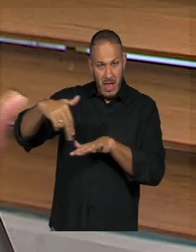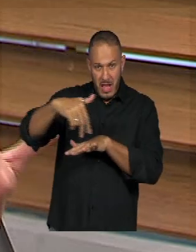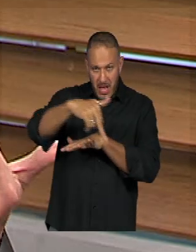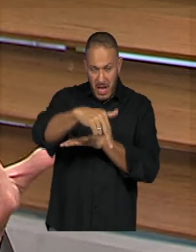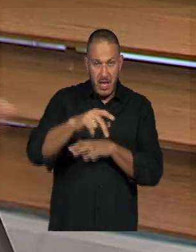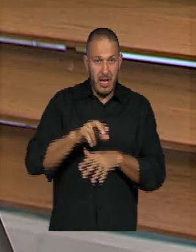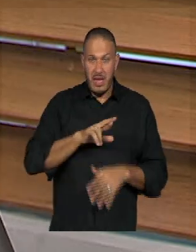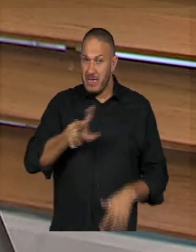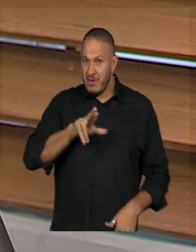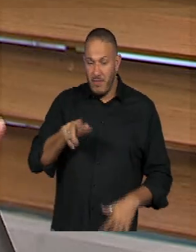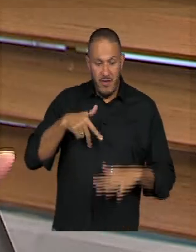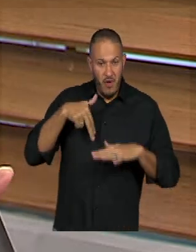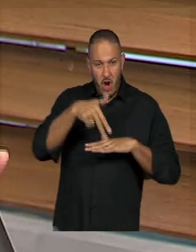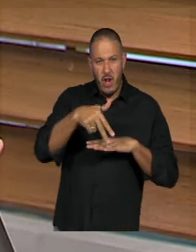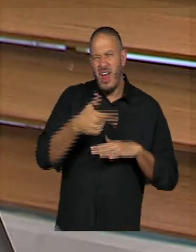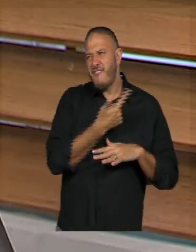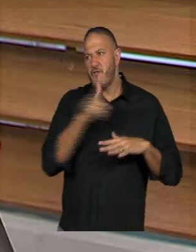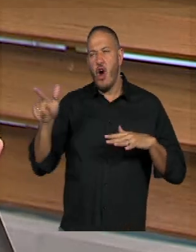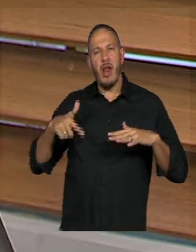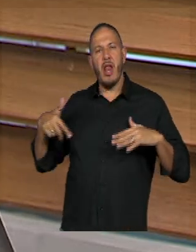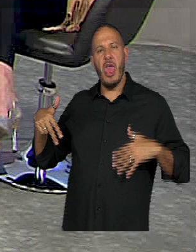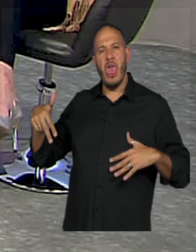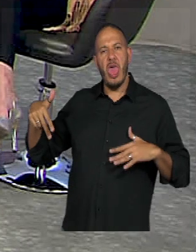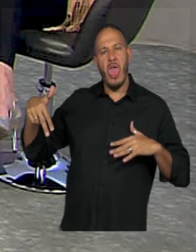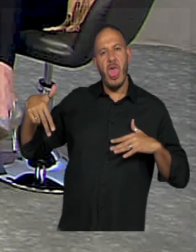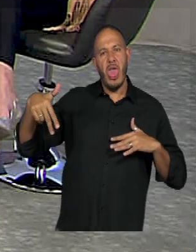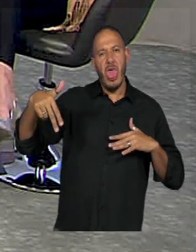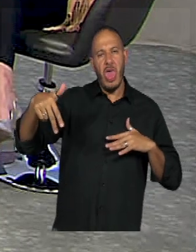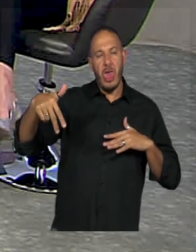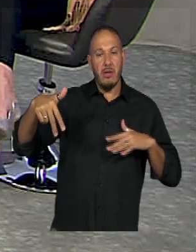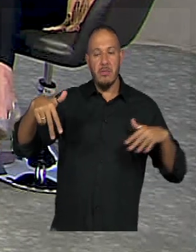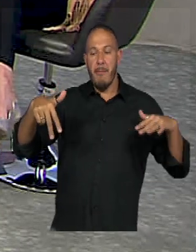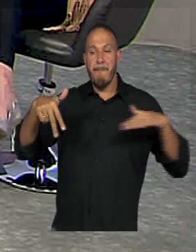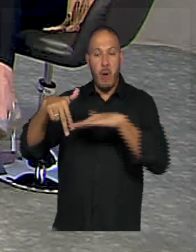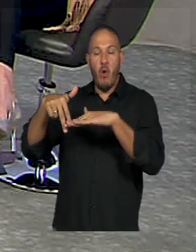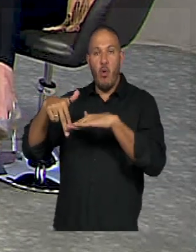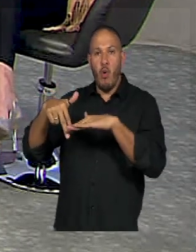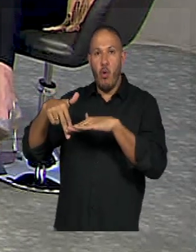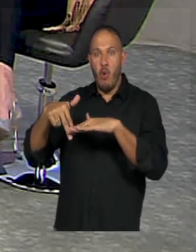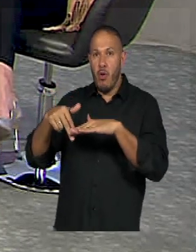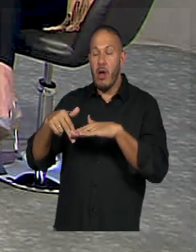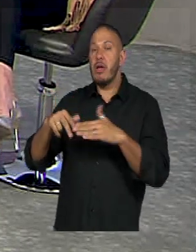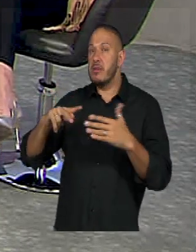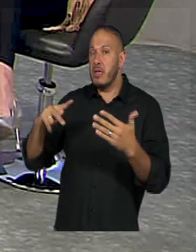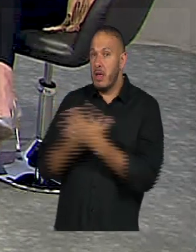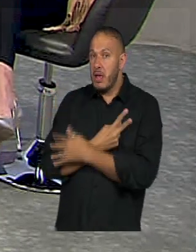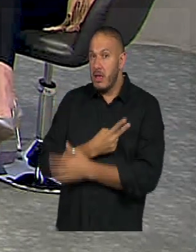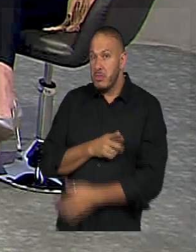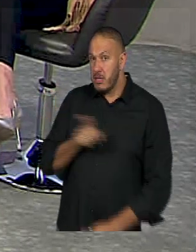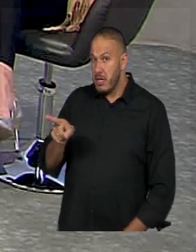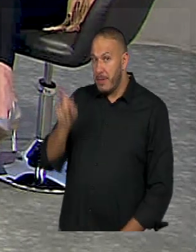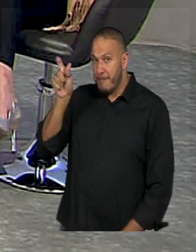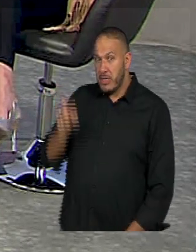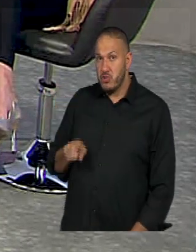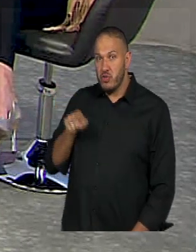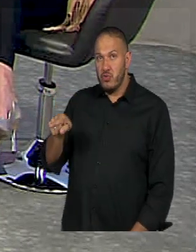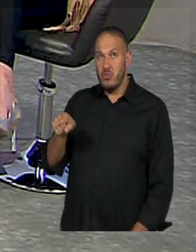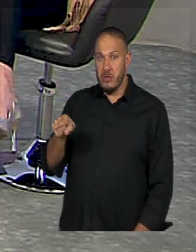na faixa de pedestre e ocorre um acidente, quem está errado é o